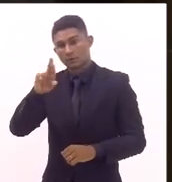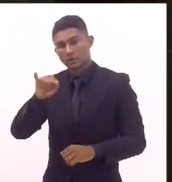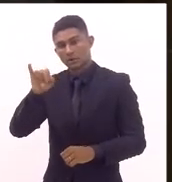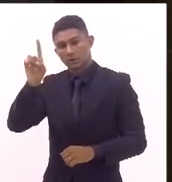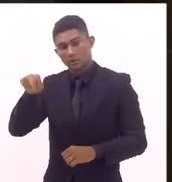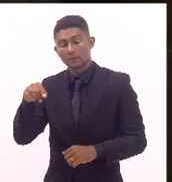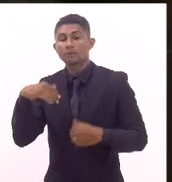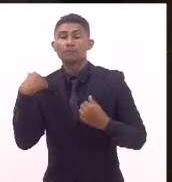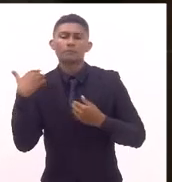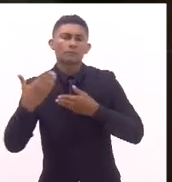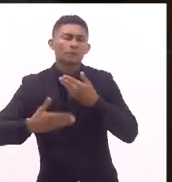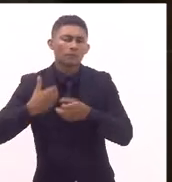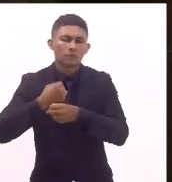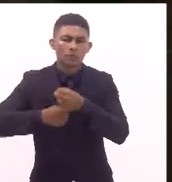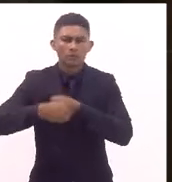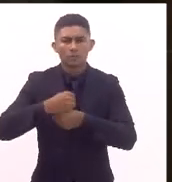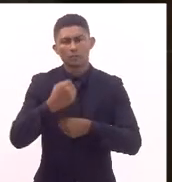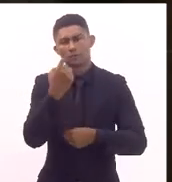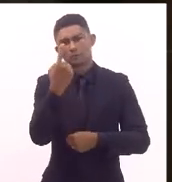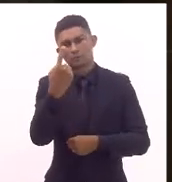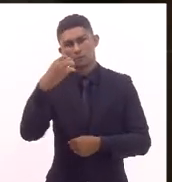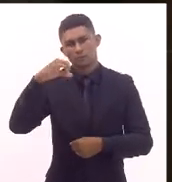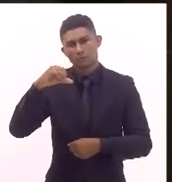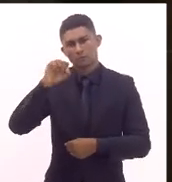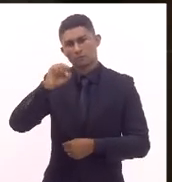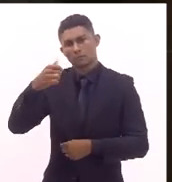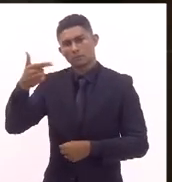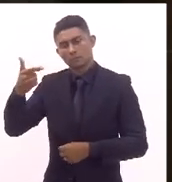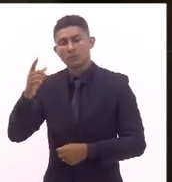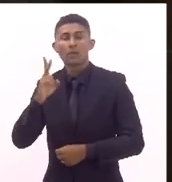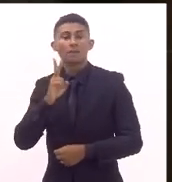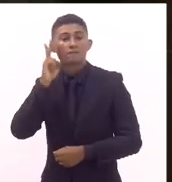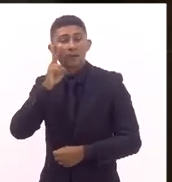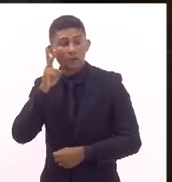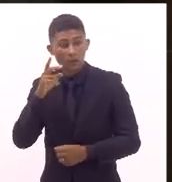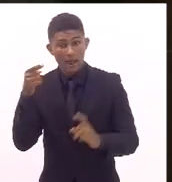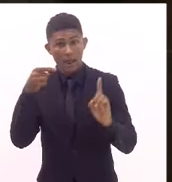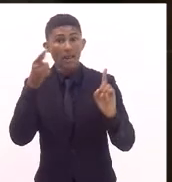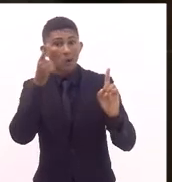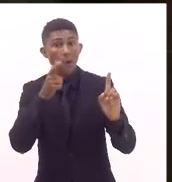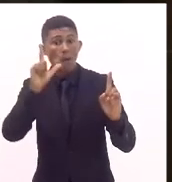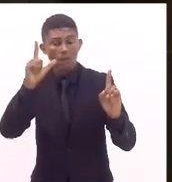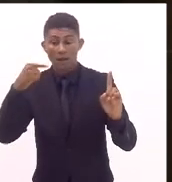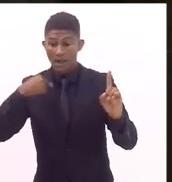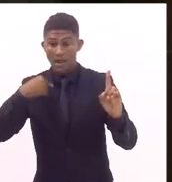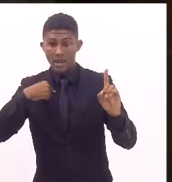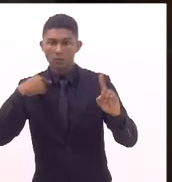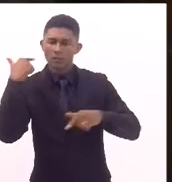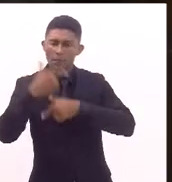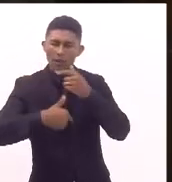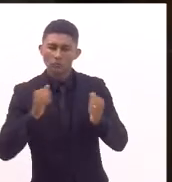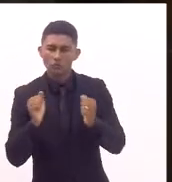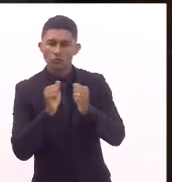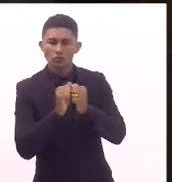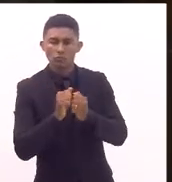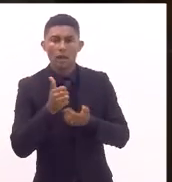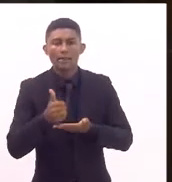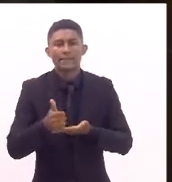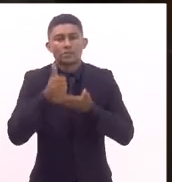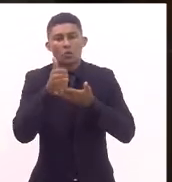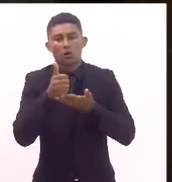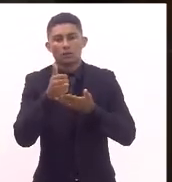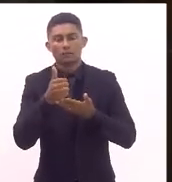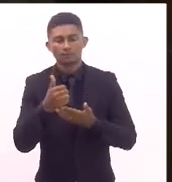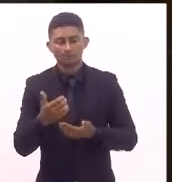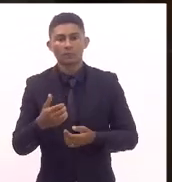Benedita foi eleito em 82 Vereador eu fiquei assessora dela eu e o désia quem me apresentou a Benedita da Silva